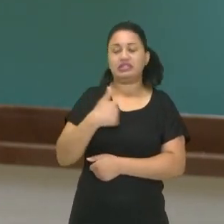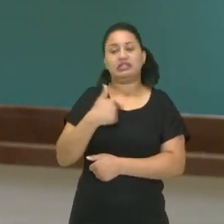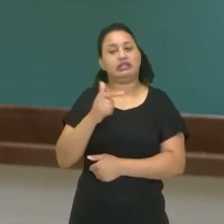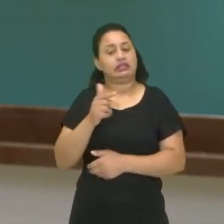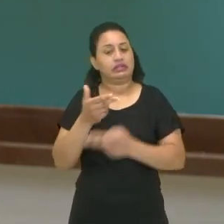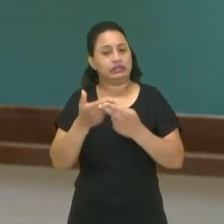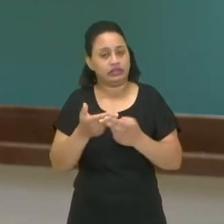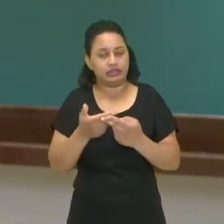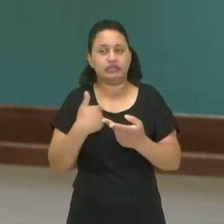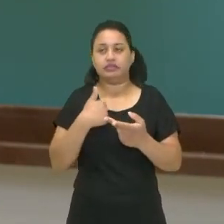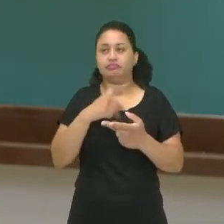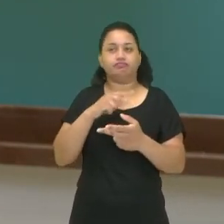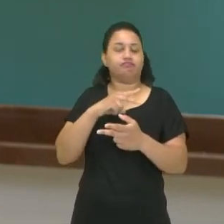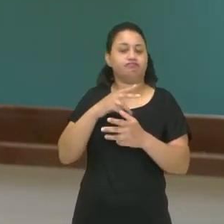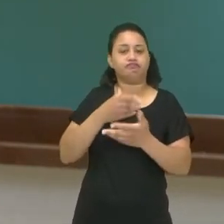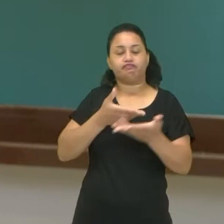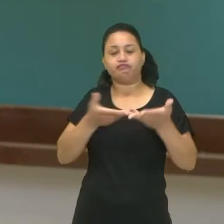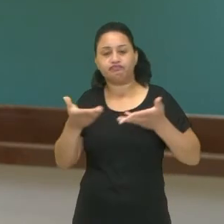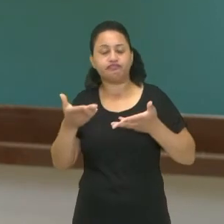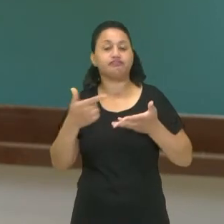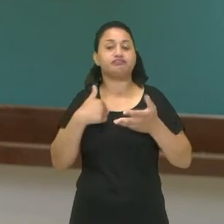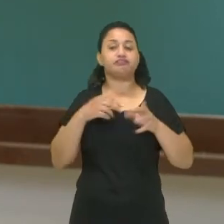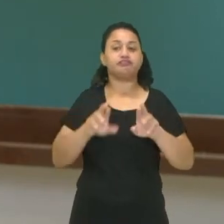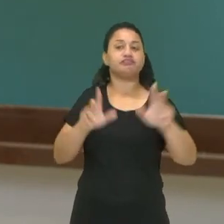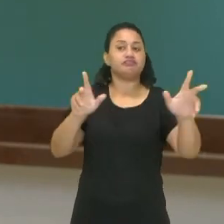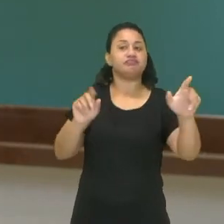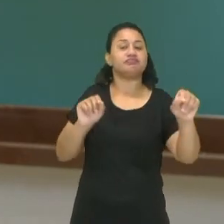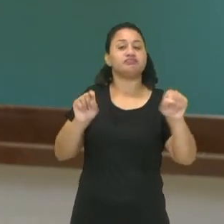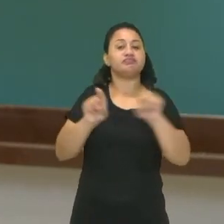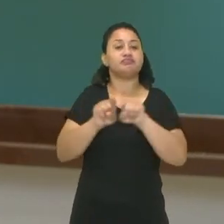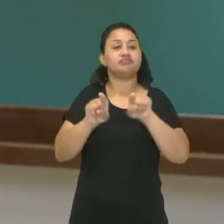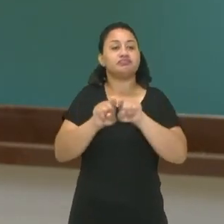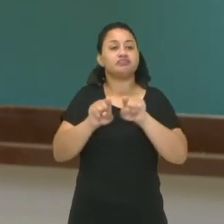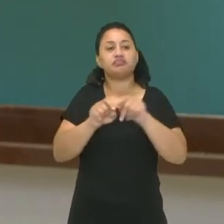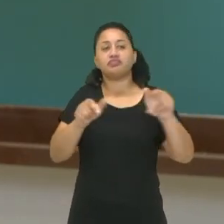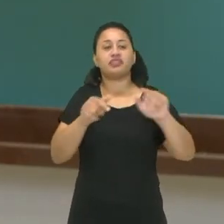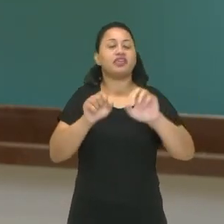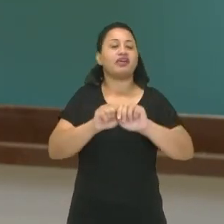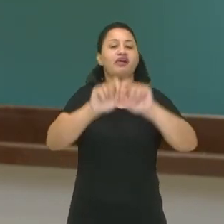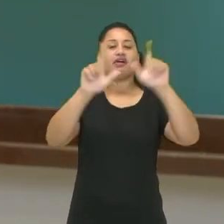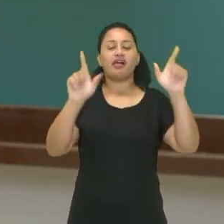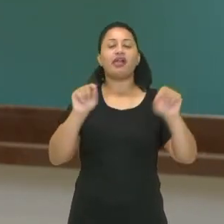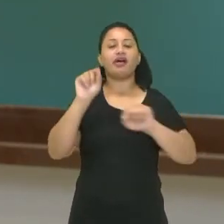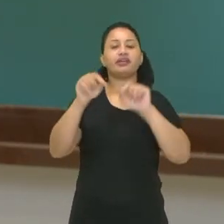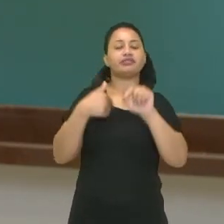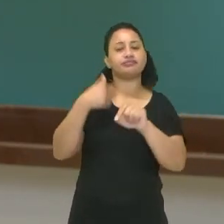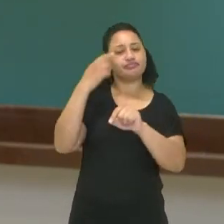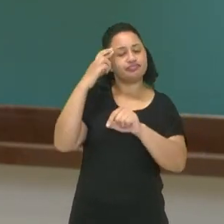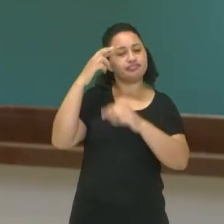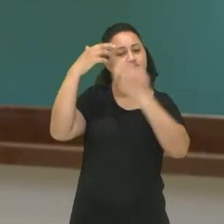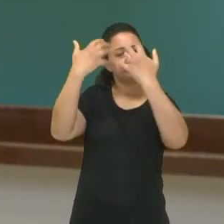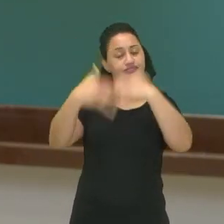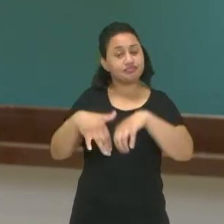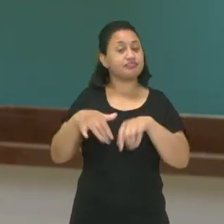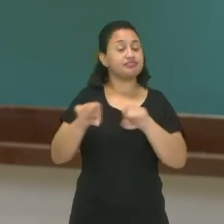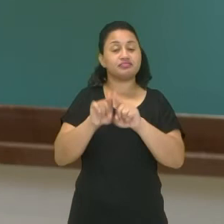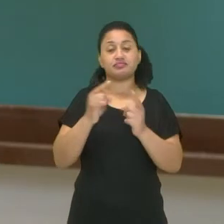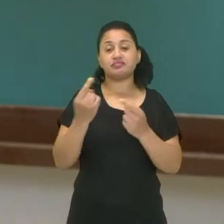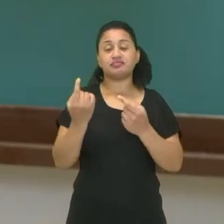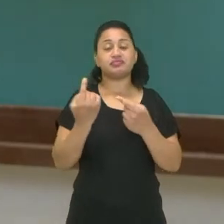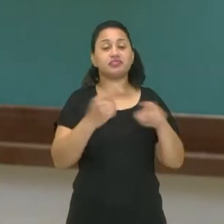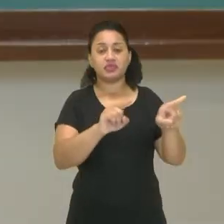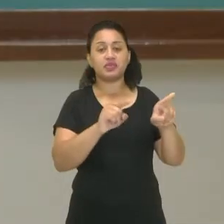impassível, impessoal, indiferente e austera, atributos claramente racionalistas e, portanto,